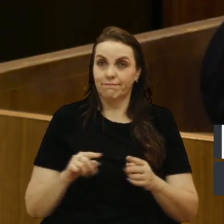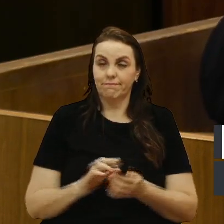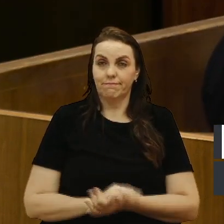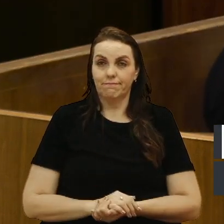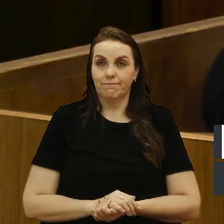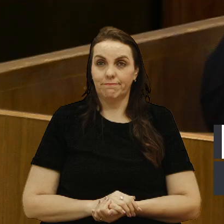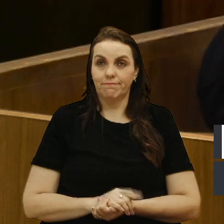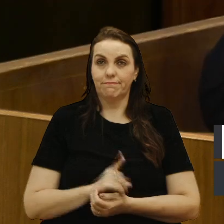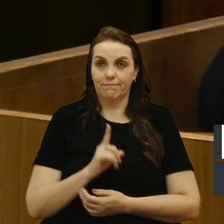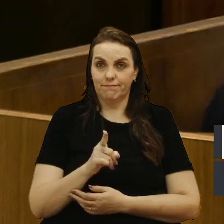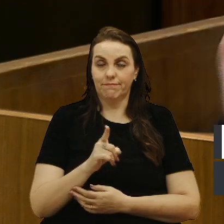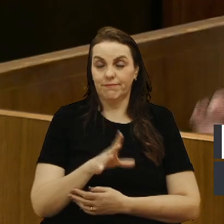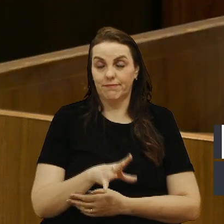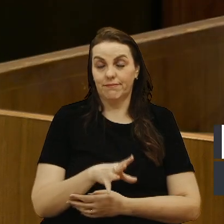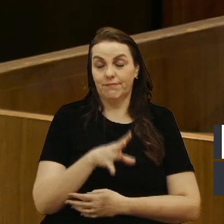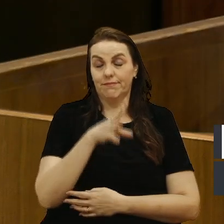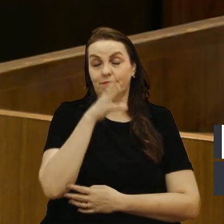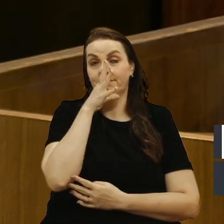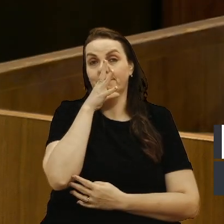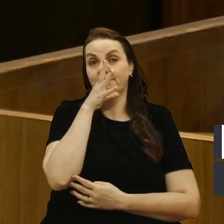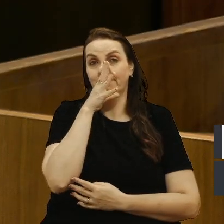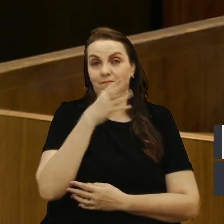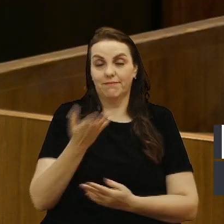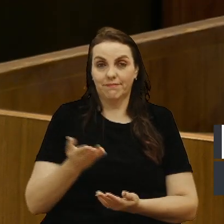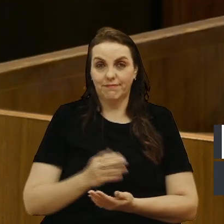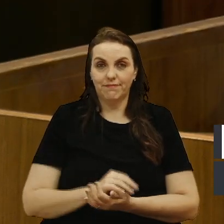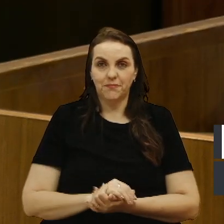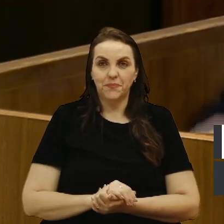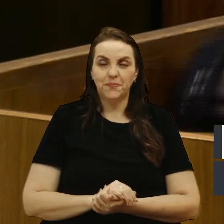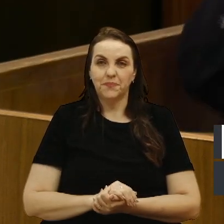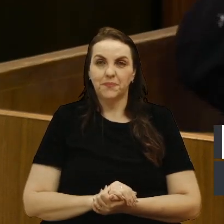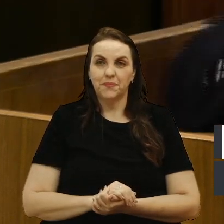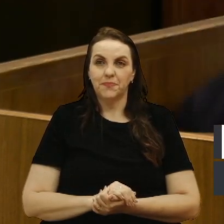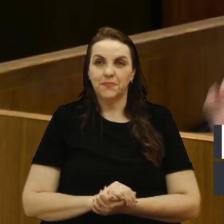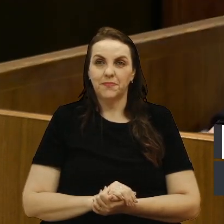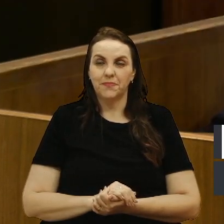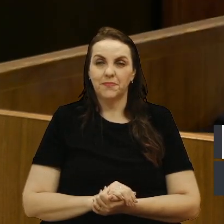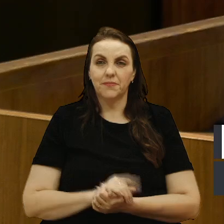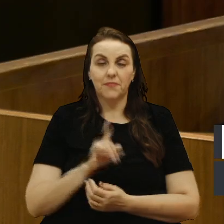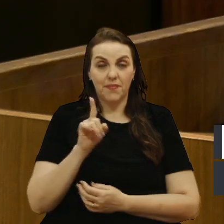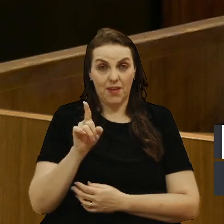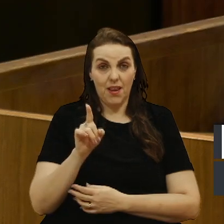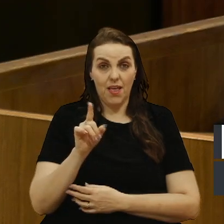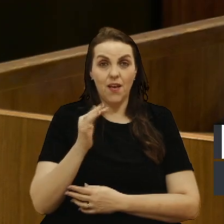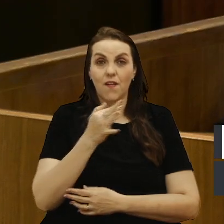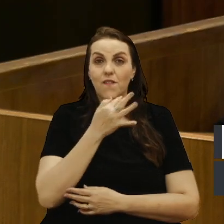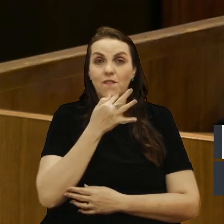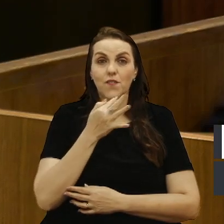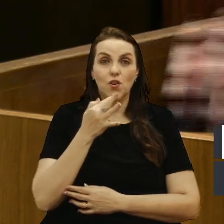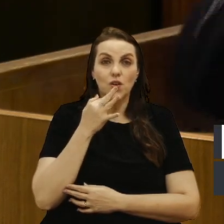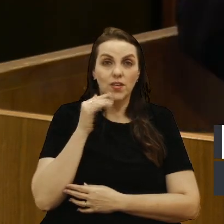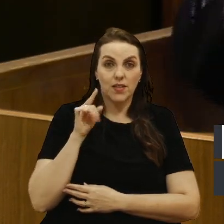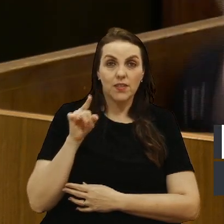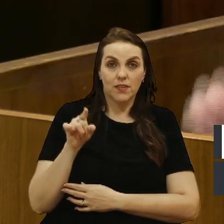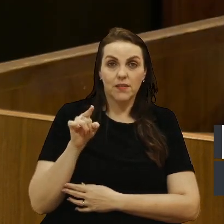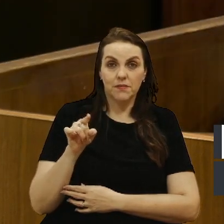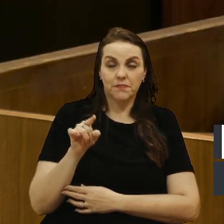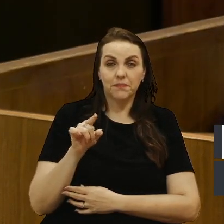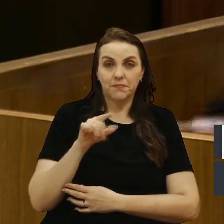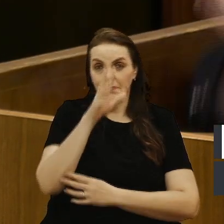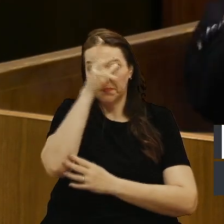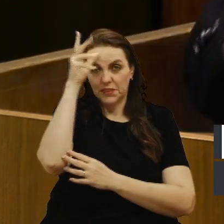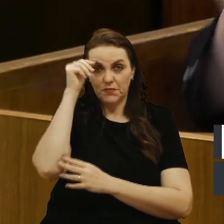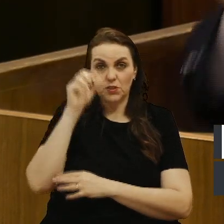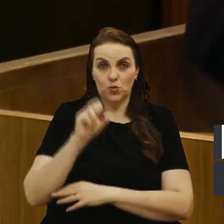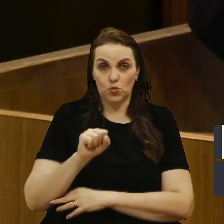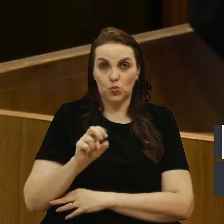pasmem, essa é a palavra que todo mundo gosta de ouvir, né? Na subprefeitura de Forqueta, existe